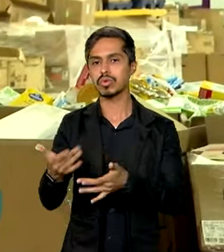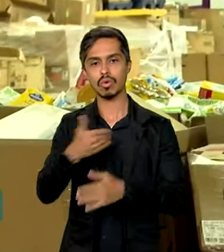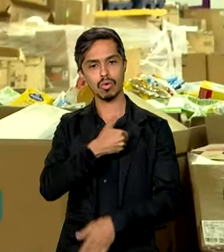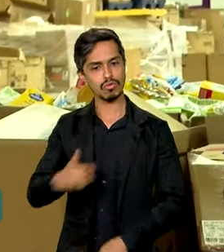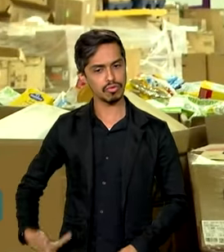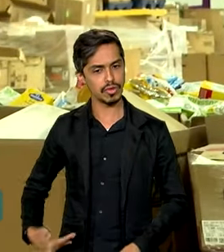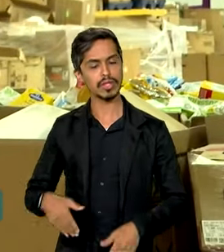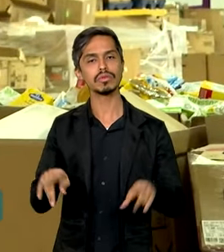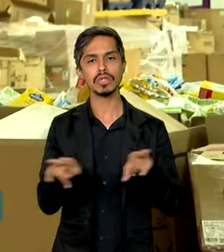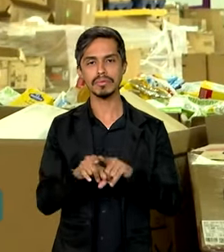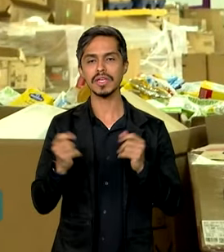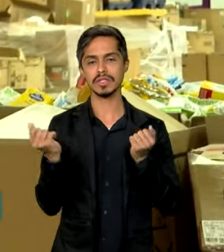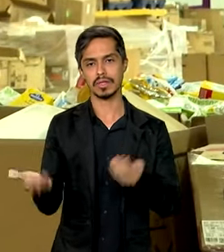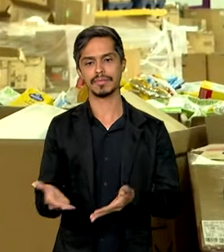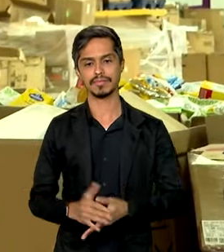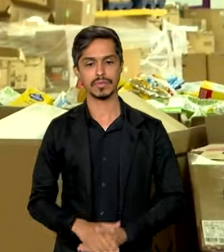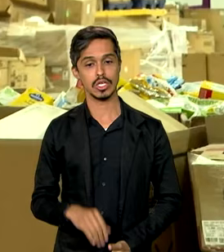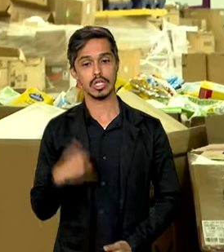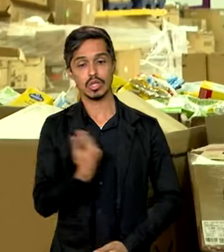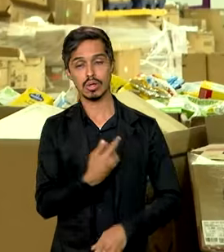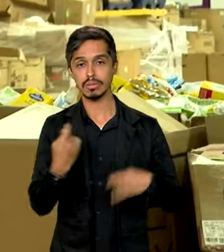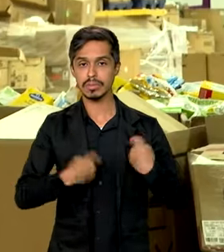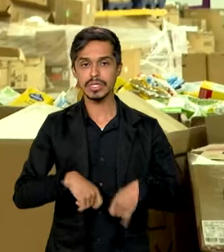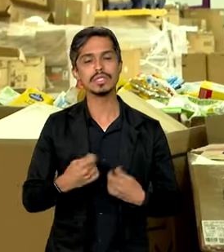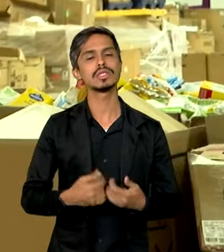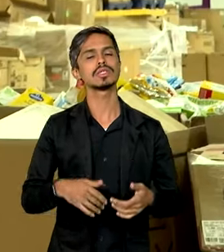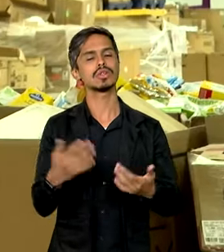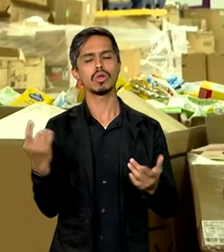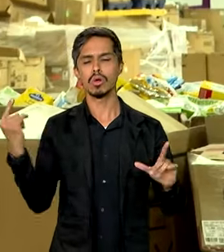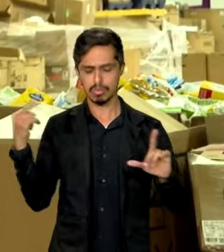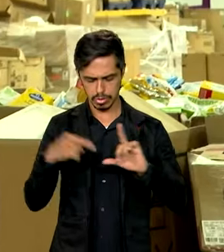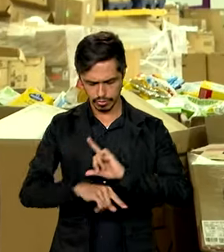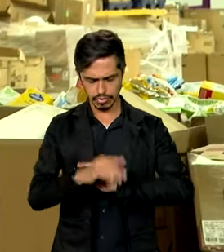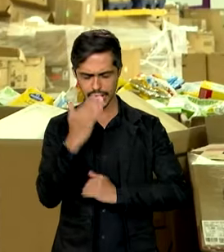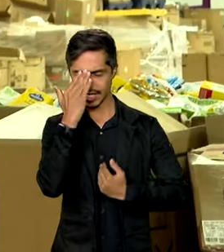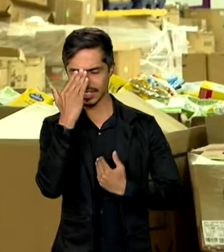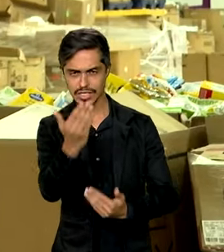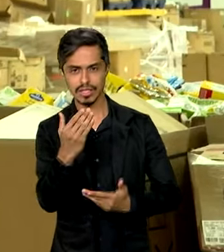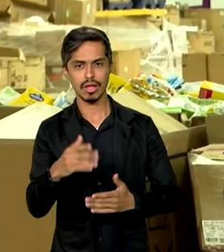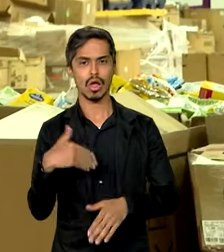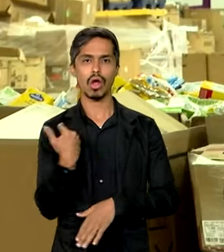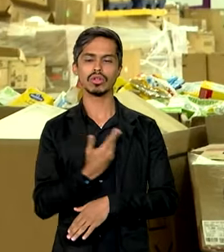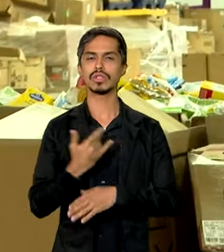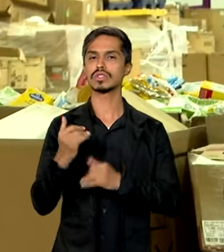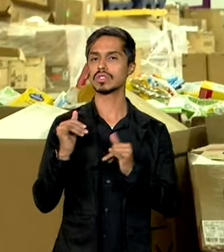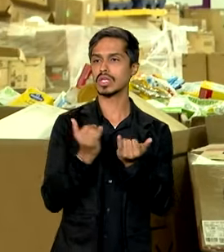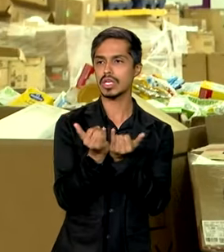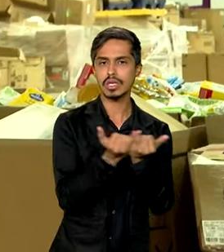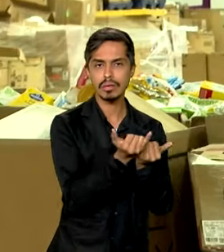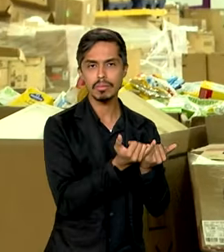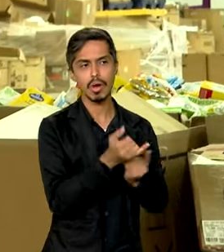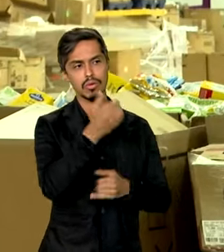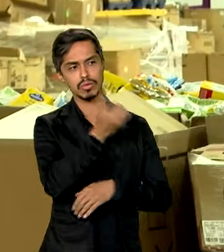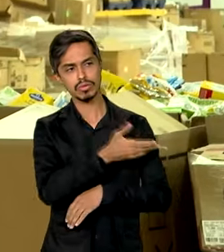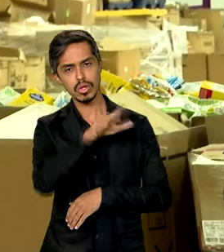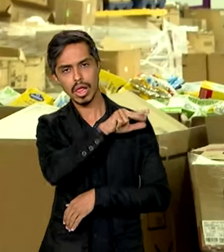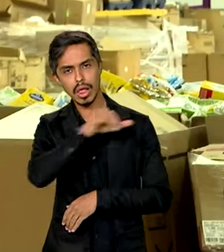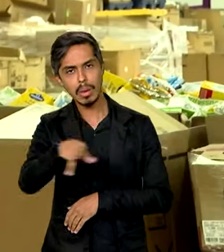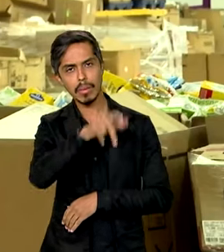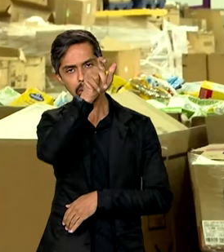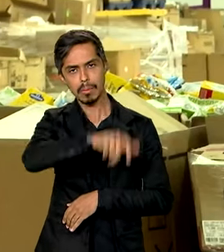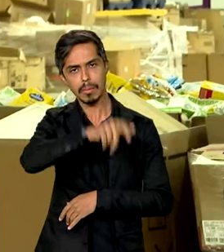Nós temos que dar o nosso mais profundo agradecimento aos nossos irmãos paraguaios, por